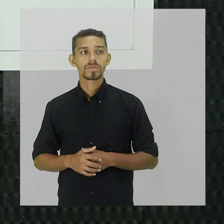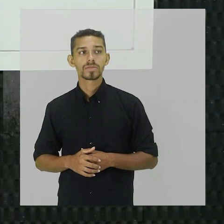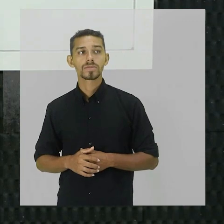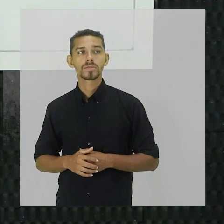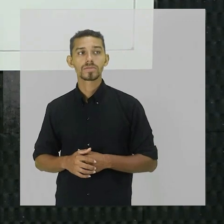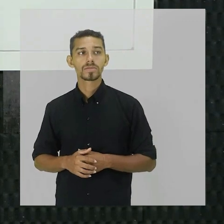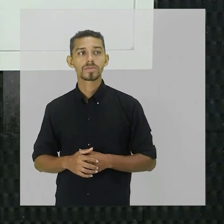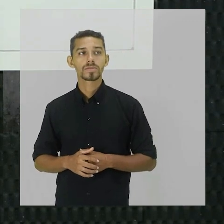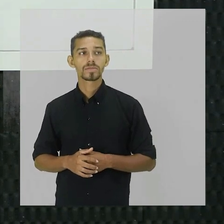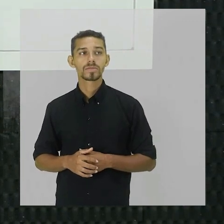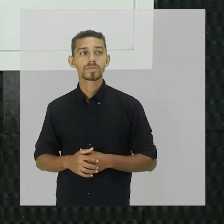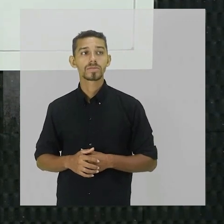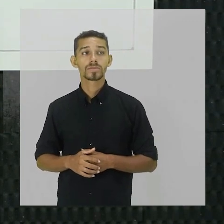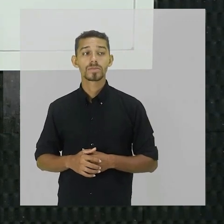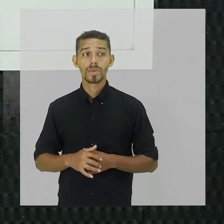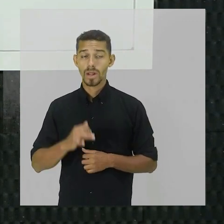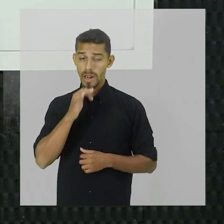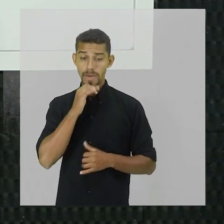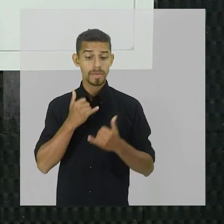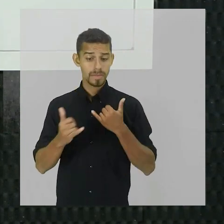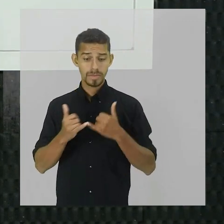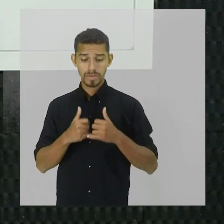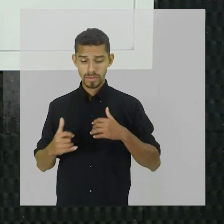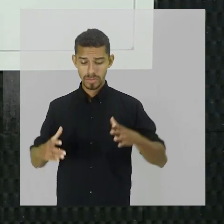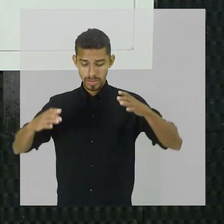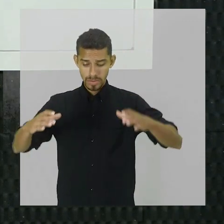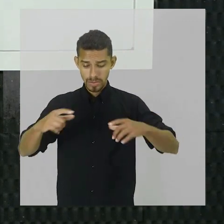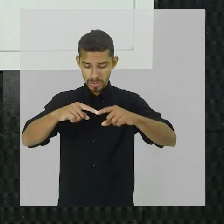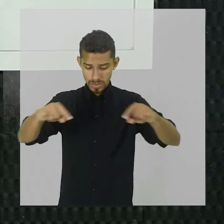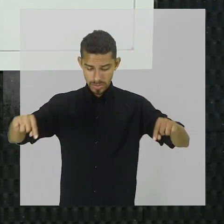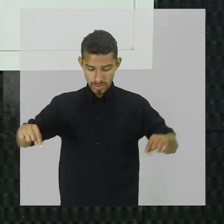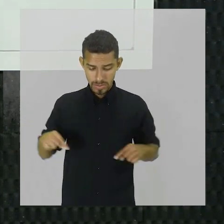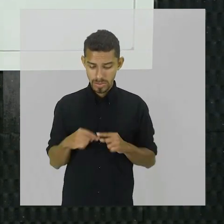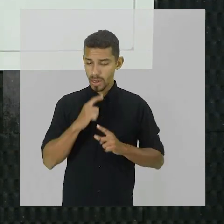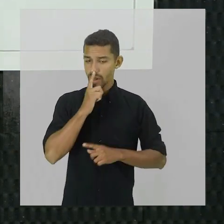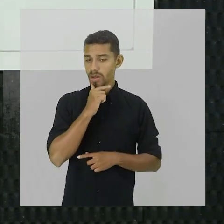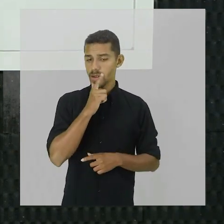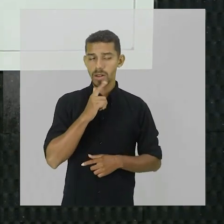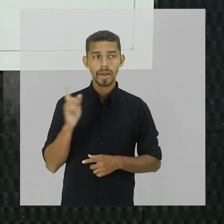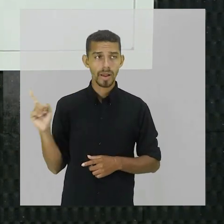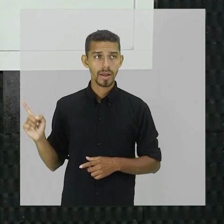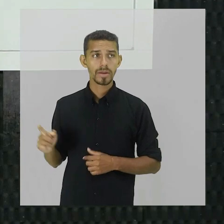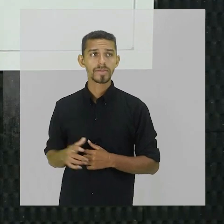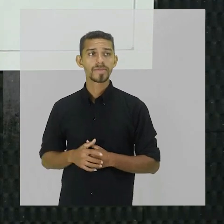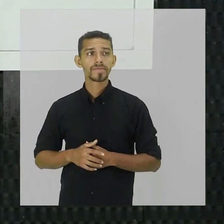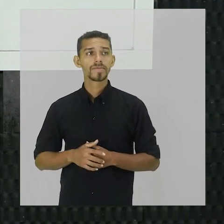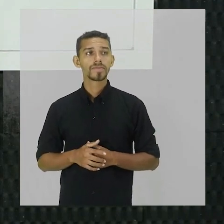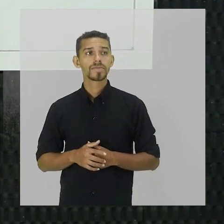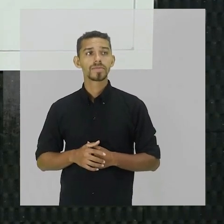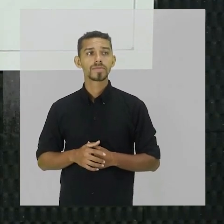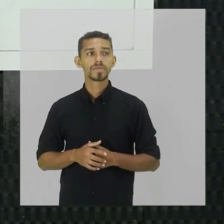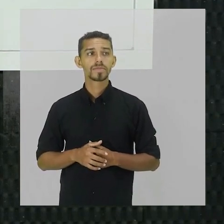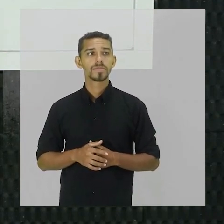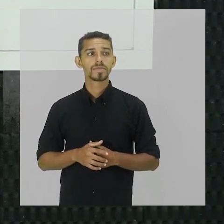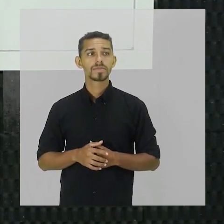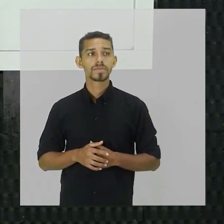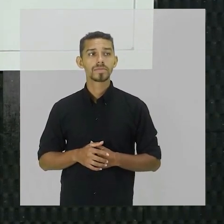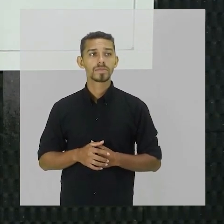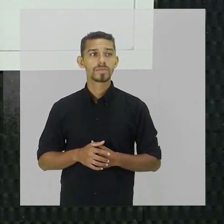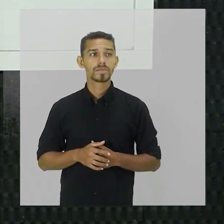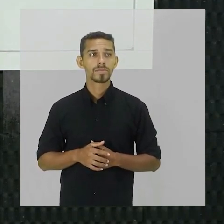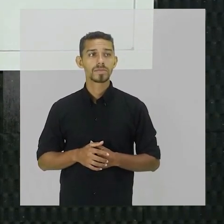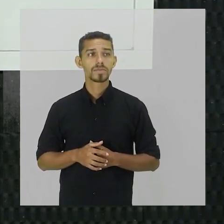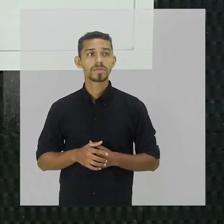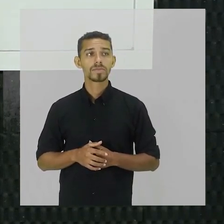uma caixa d'água aí que fornece água para a gente. Ó. Isso é um formato de um cilindro. Ó. Tá? Tem muito recipiente que